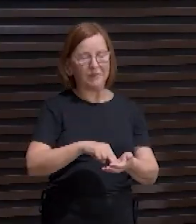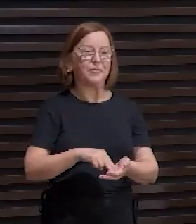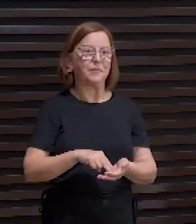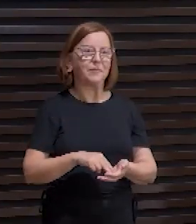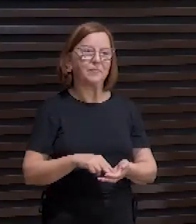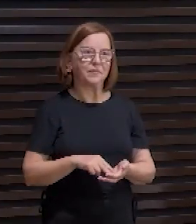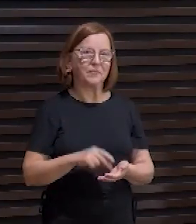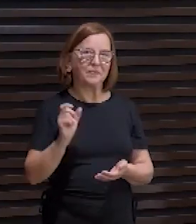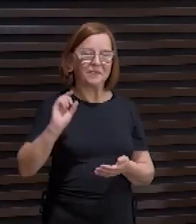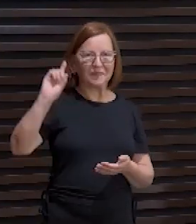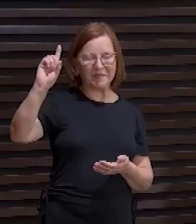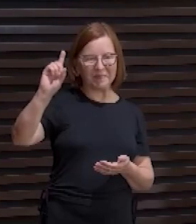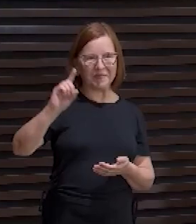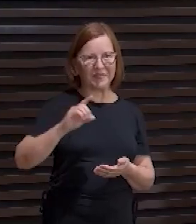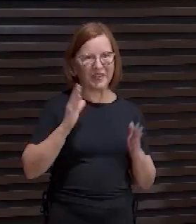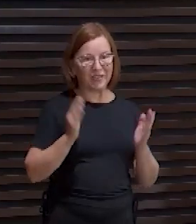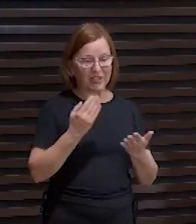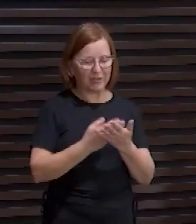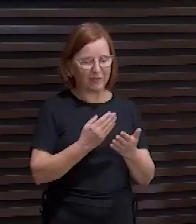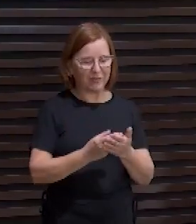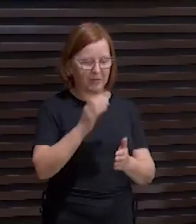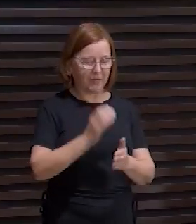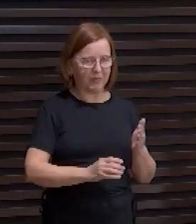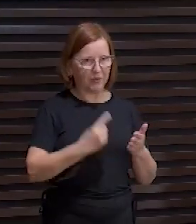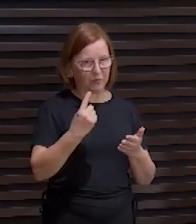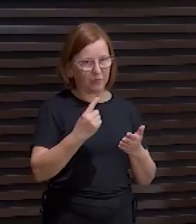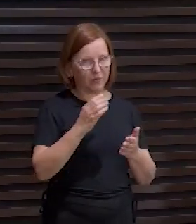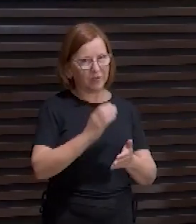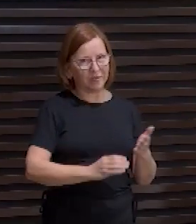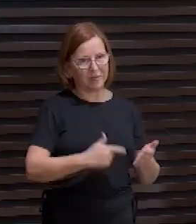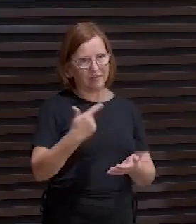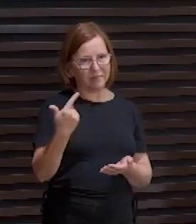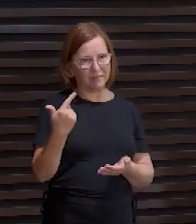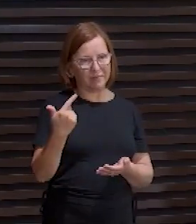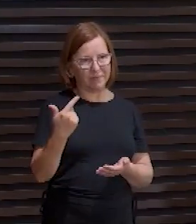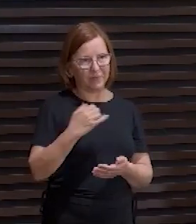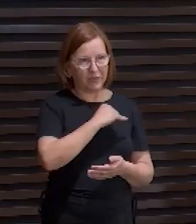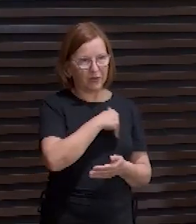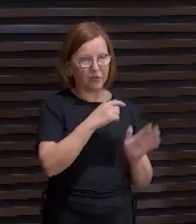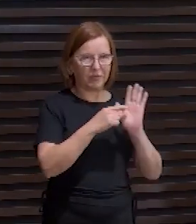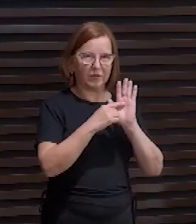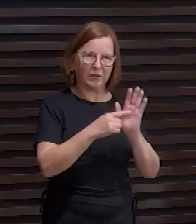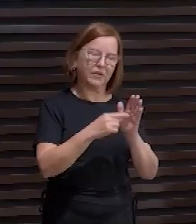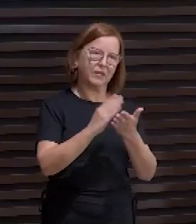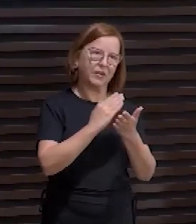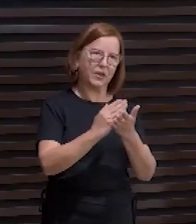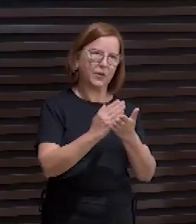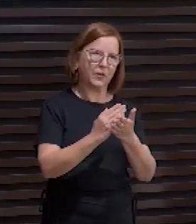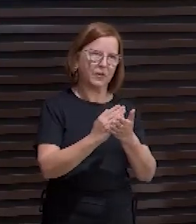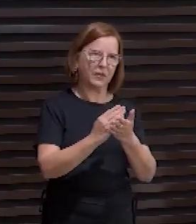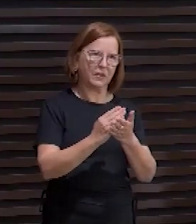estudos passados, do capítulo 1 e do capítulo 2, que João ele nos apresenta alguns